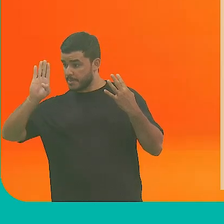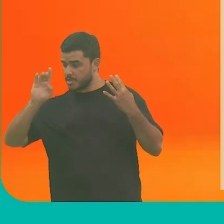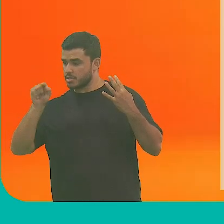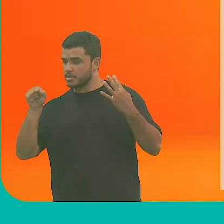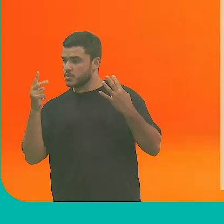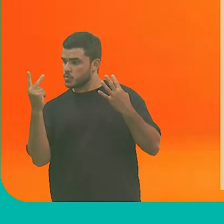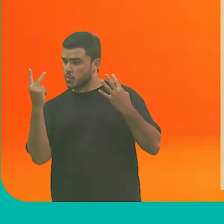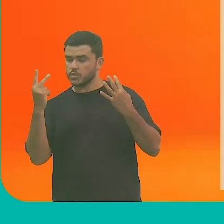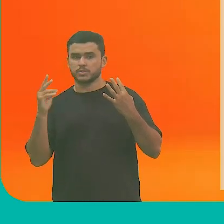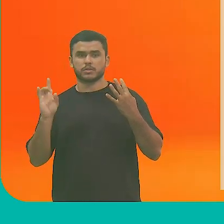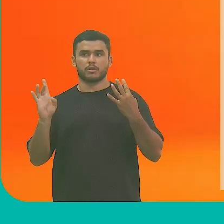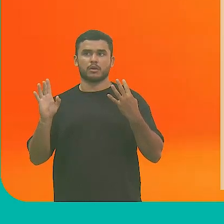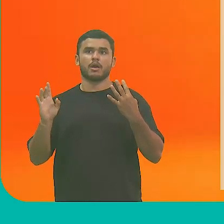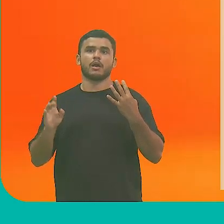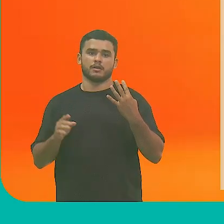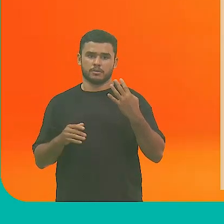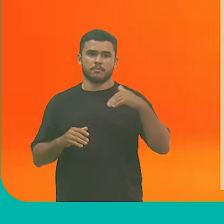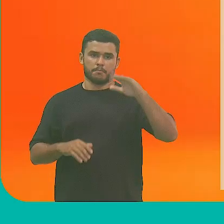15